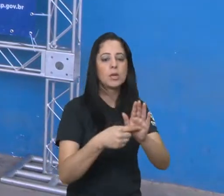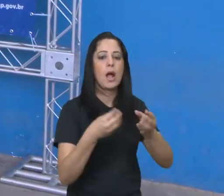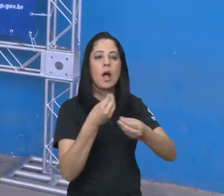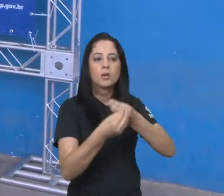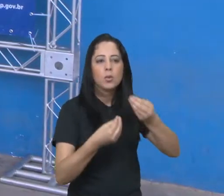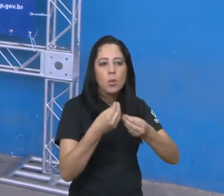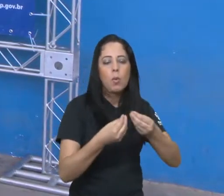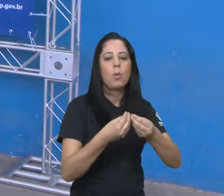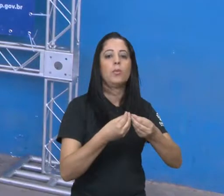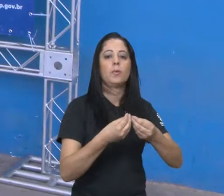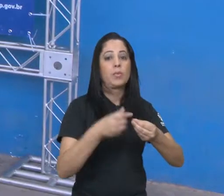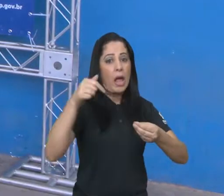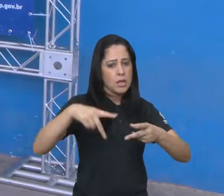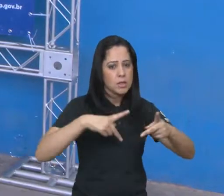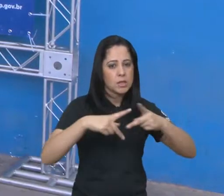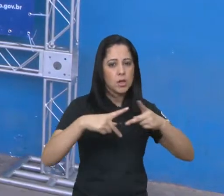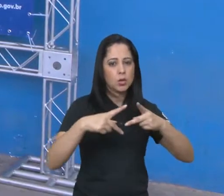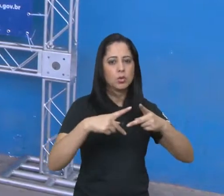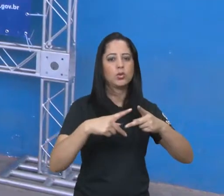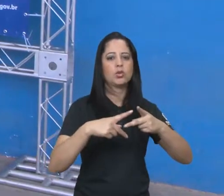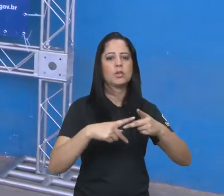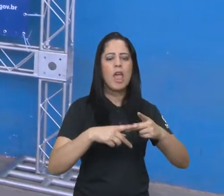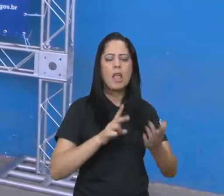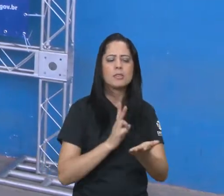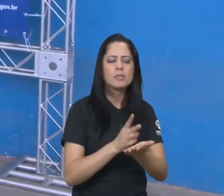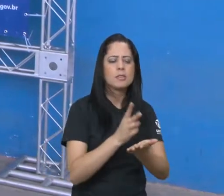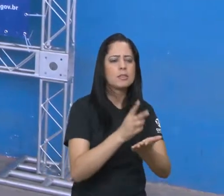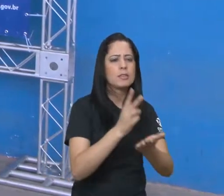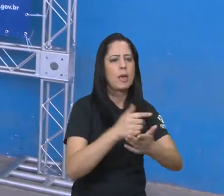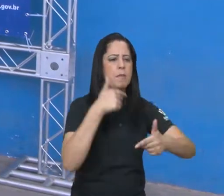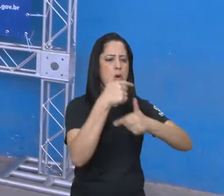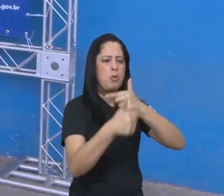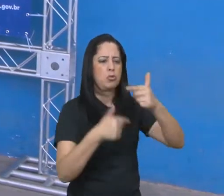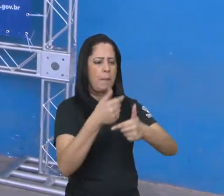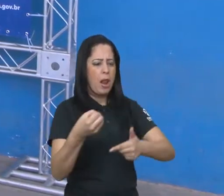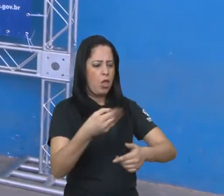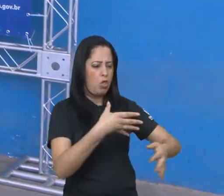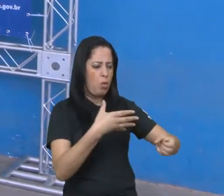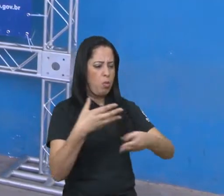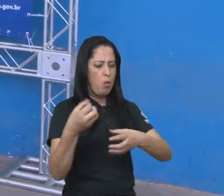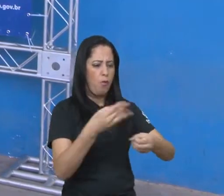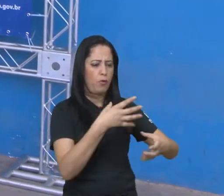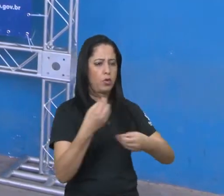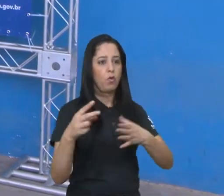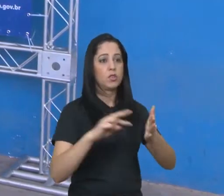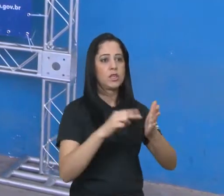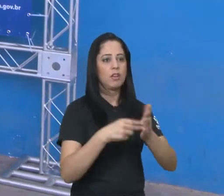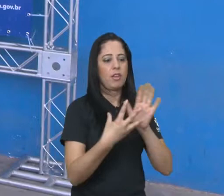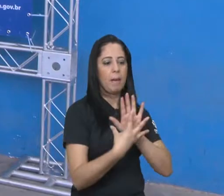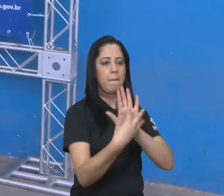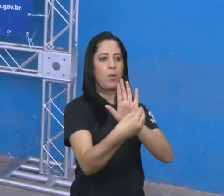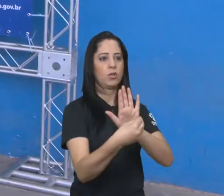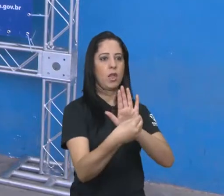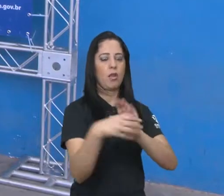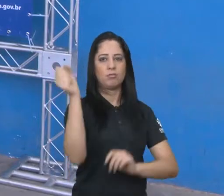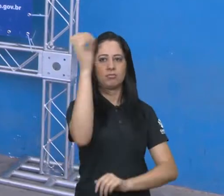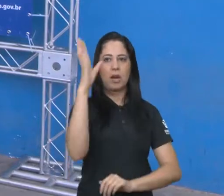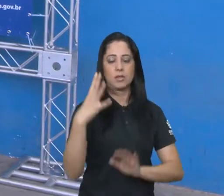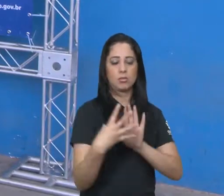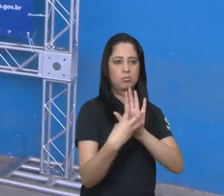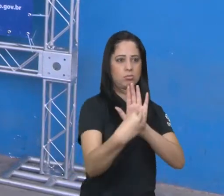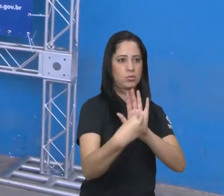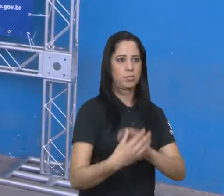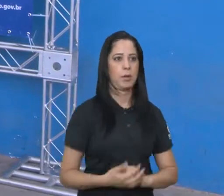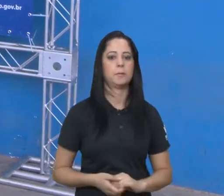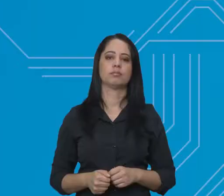desse trabalho, é um trabalho que vai só engrandecer a nossa cidade, que tem cada vez mais fazendo um trabalho inovador e sendo